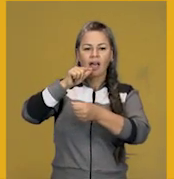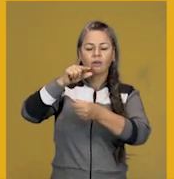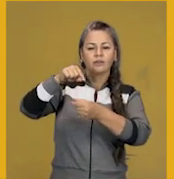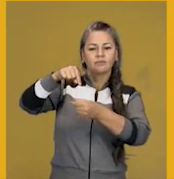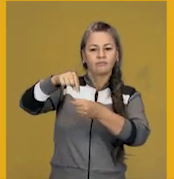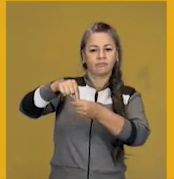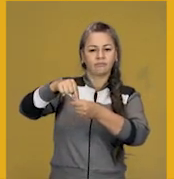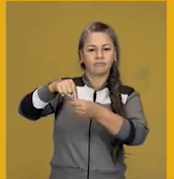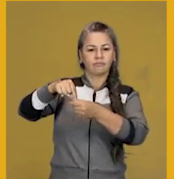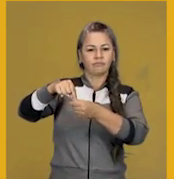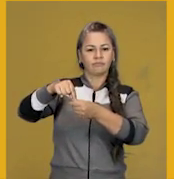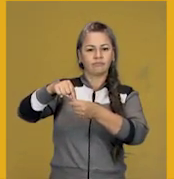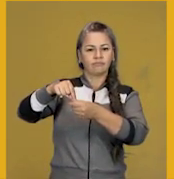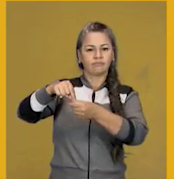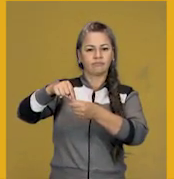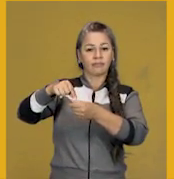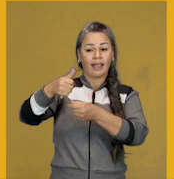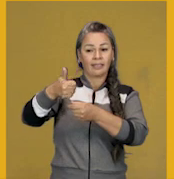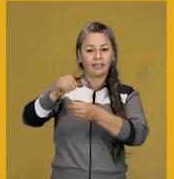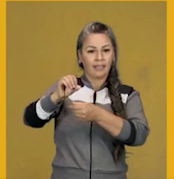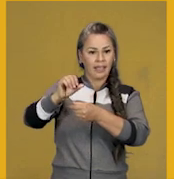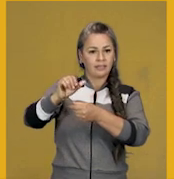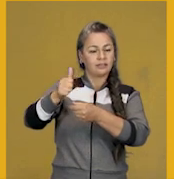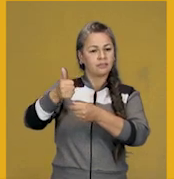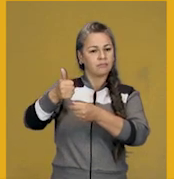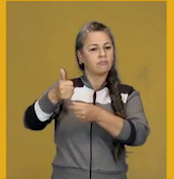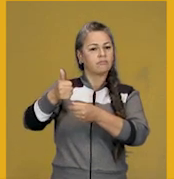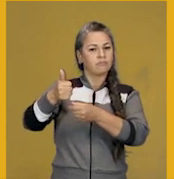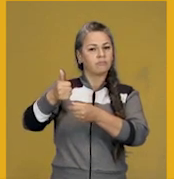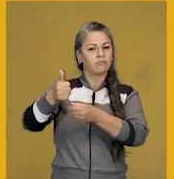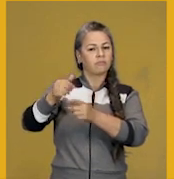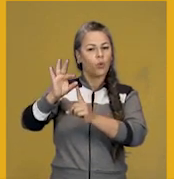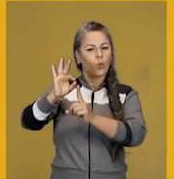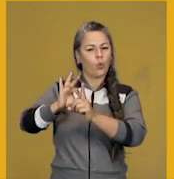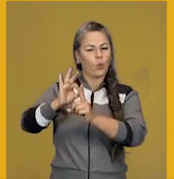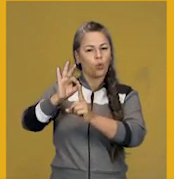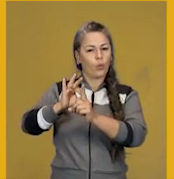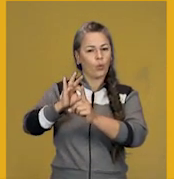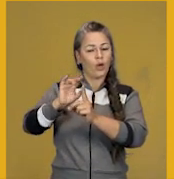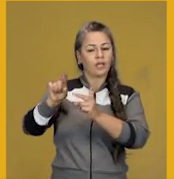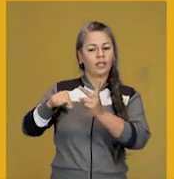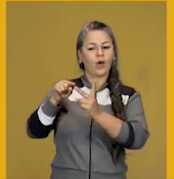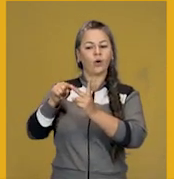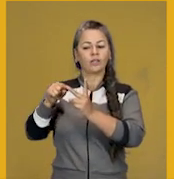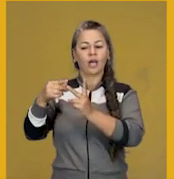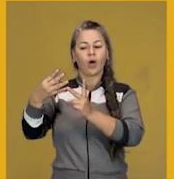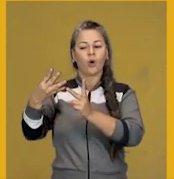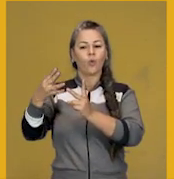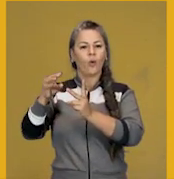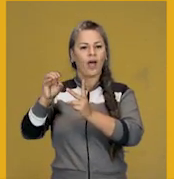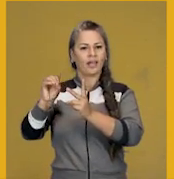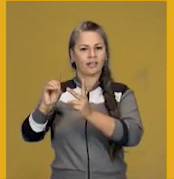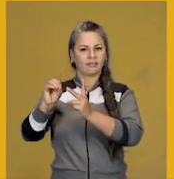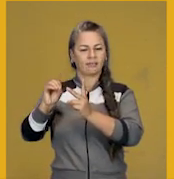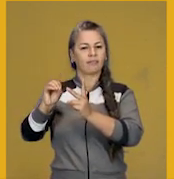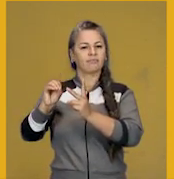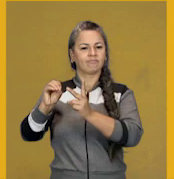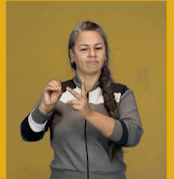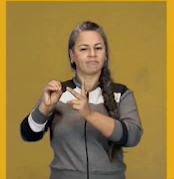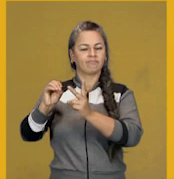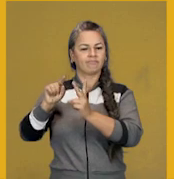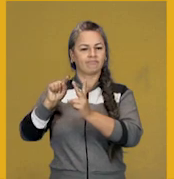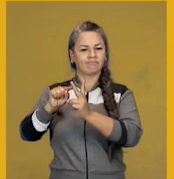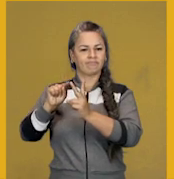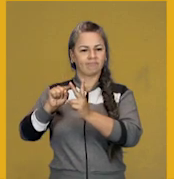água. Uma a 10 graus Celsius e a outra a 40 graus Celsius, na proporção de 1/3 de água